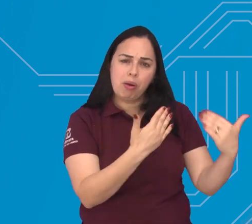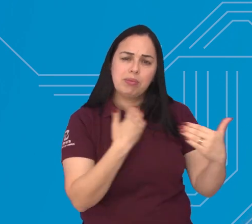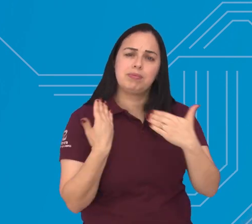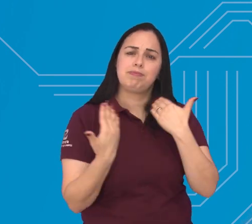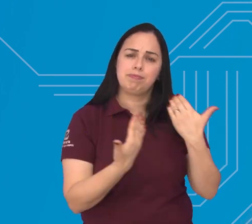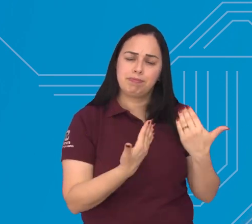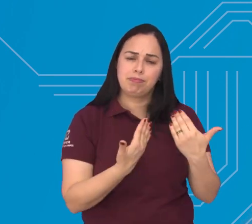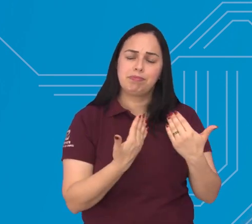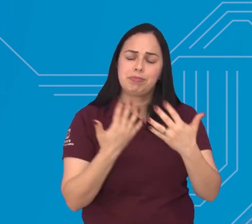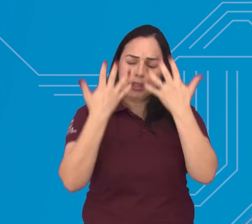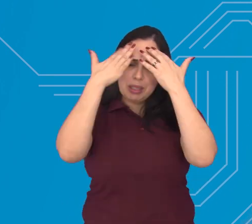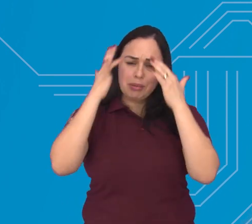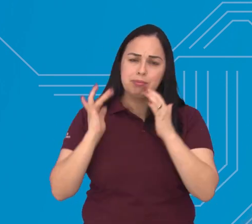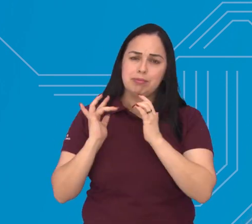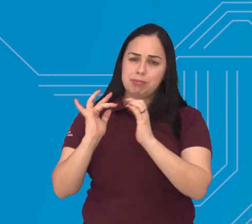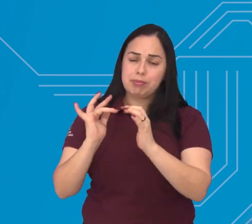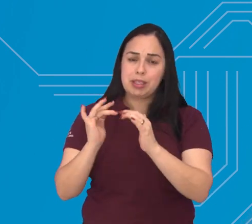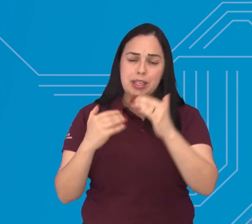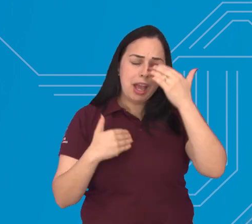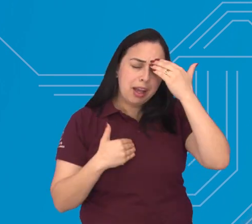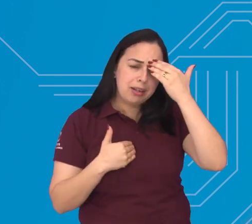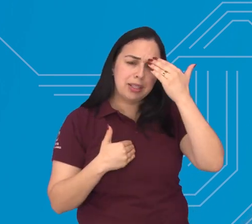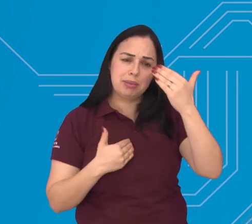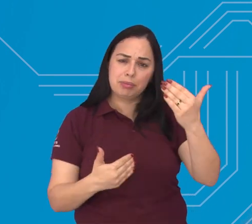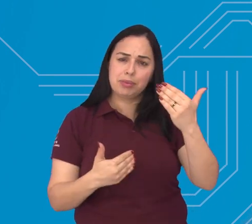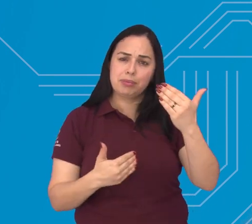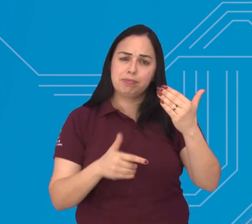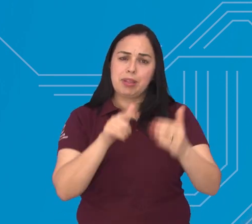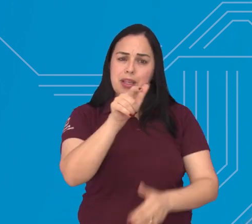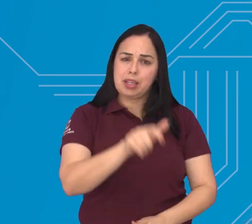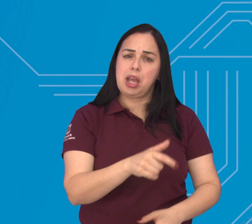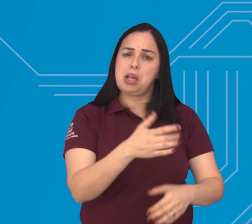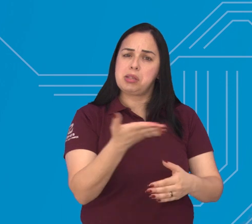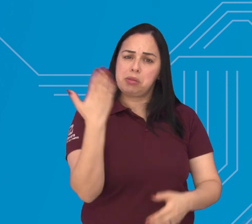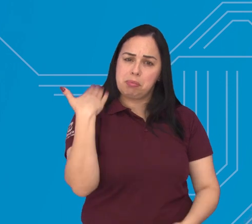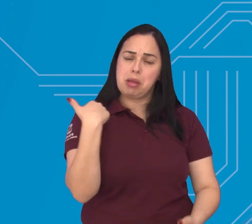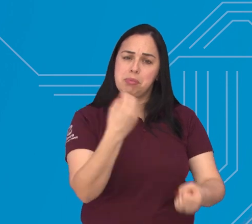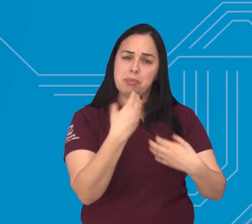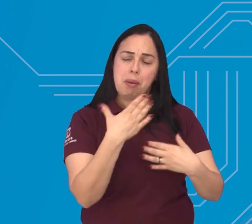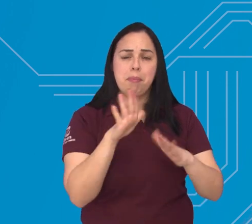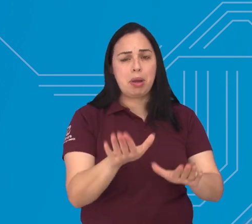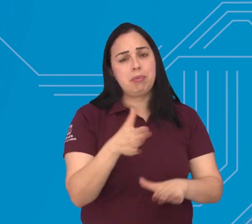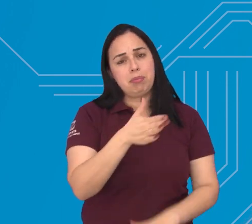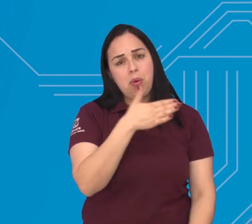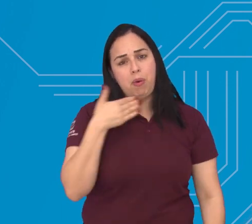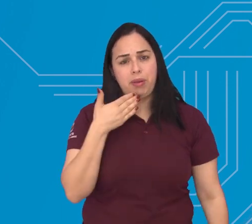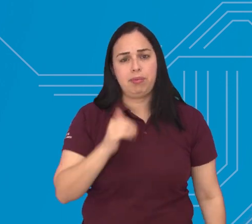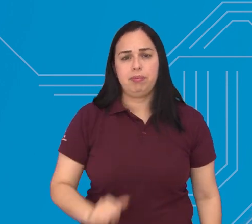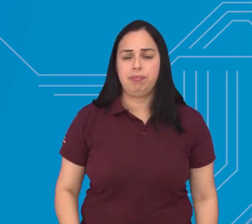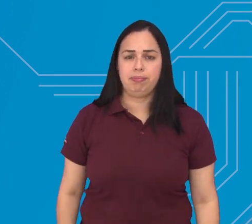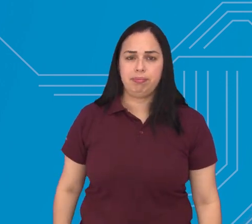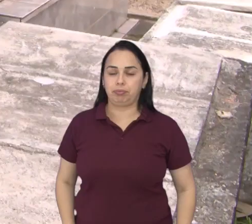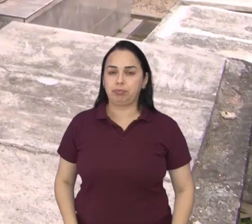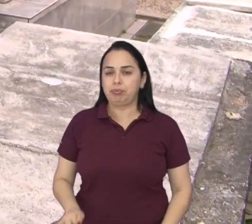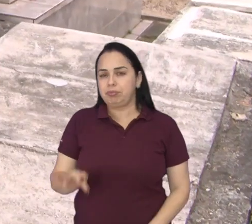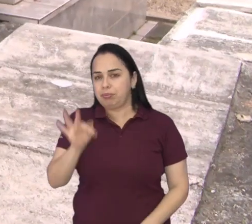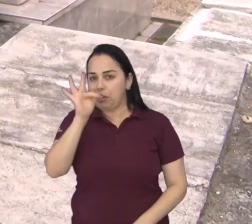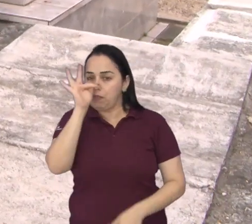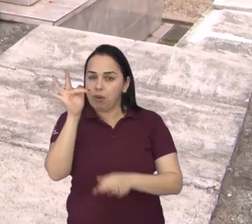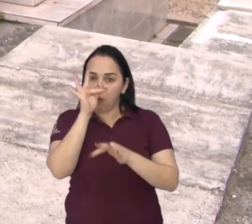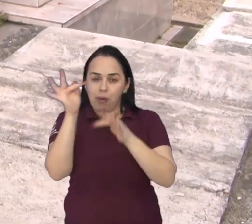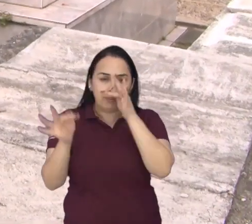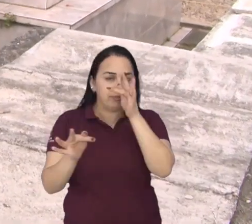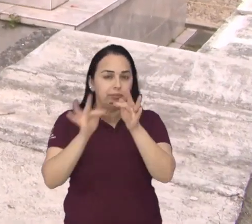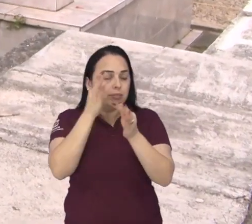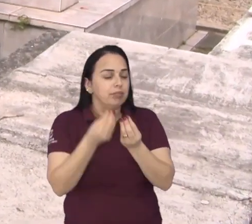muitos, o dia de finados é um momento de reflexão e agradecimento a quem muito ensinou, mas não está mais entre nós. Flores